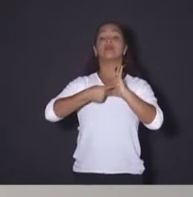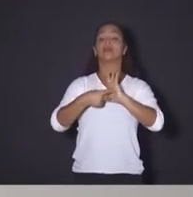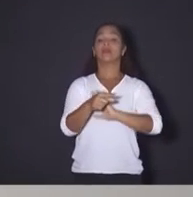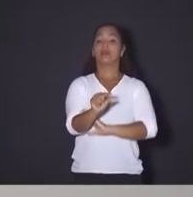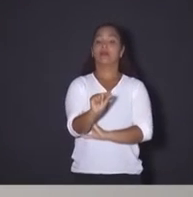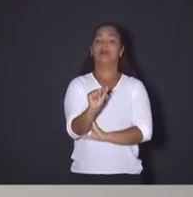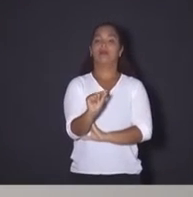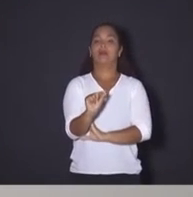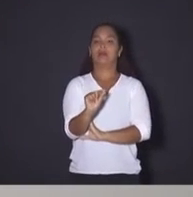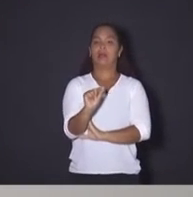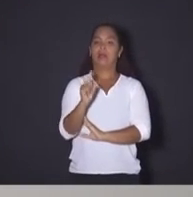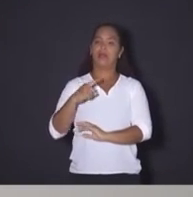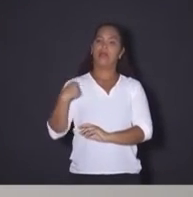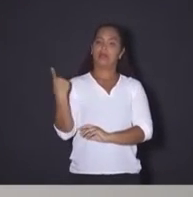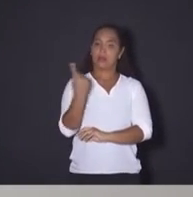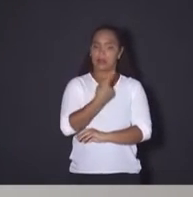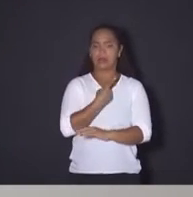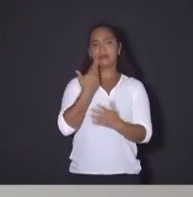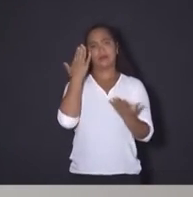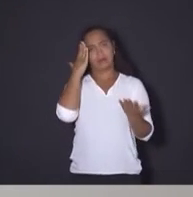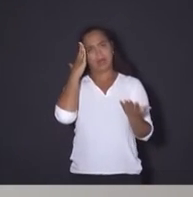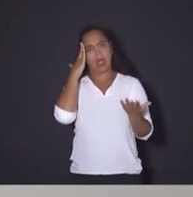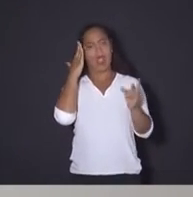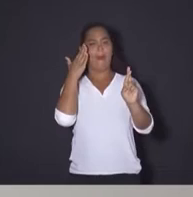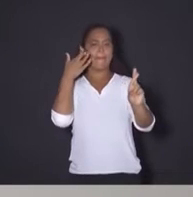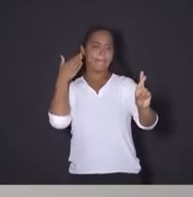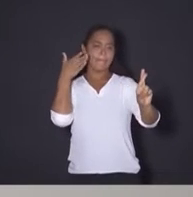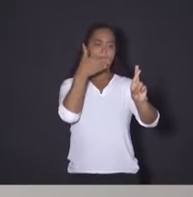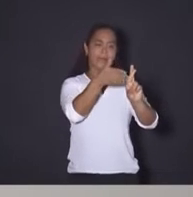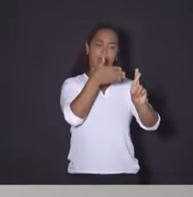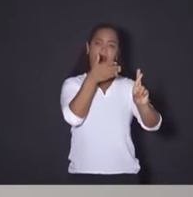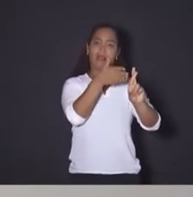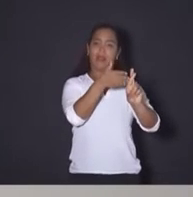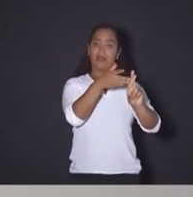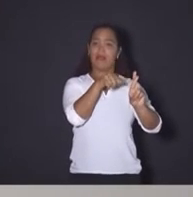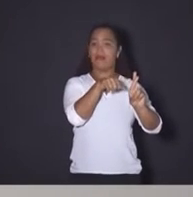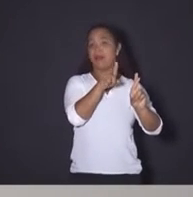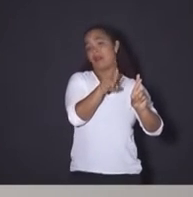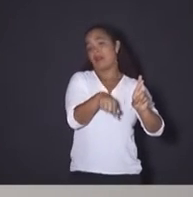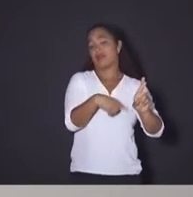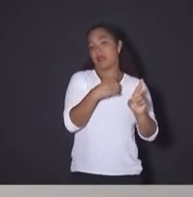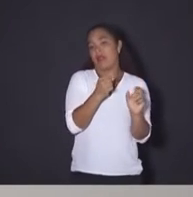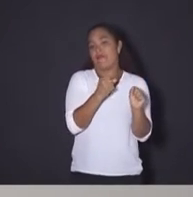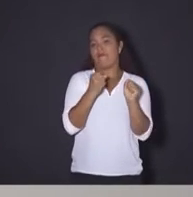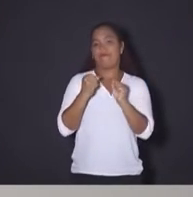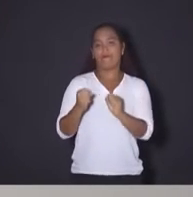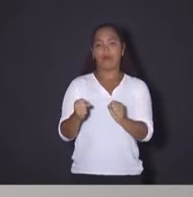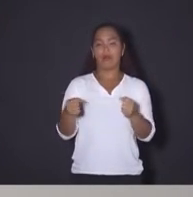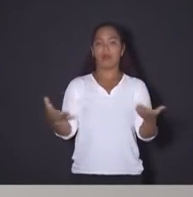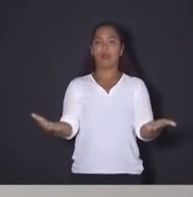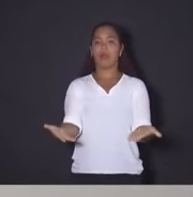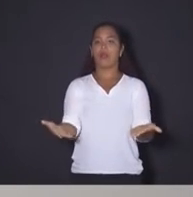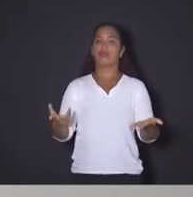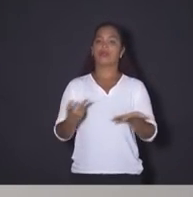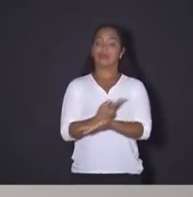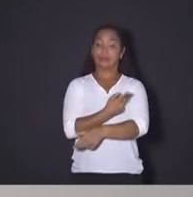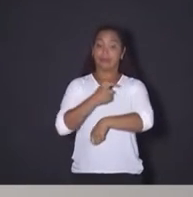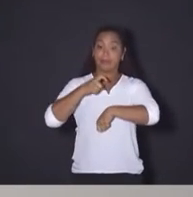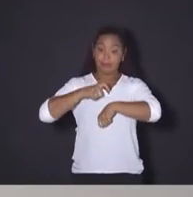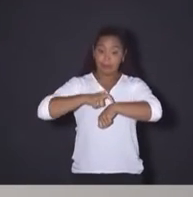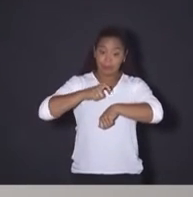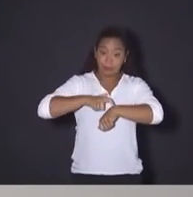obviamente que nossas referências para fazer esse debate é muito forte o que está acontecendo neste momento